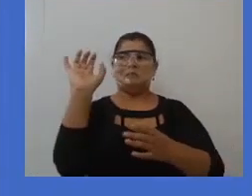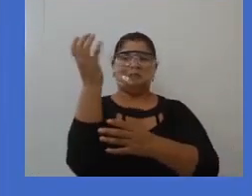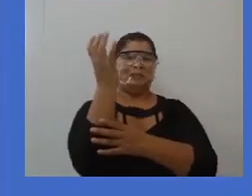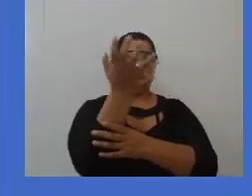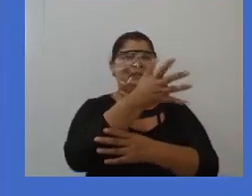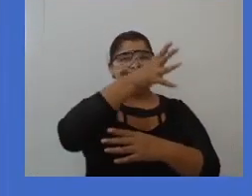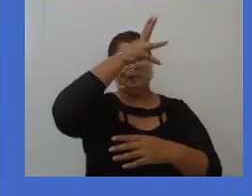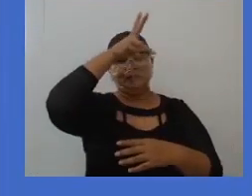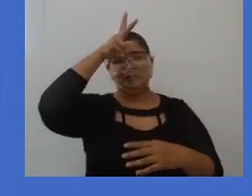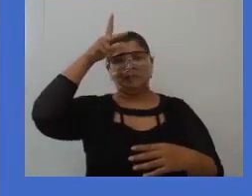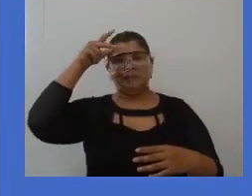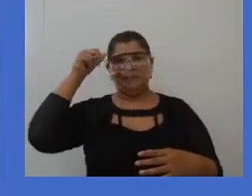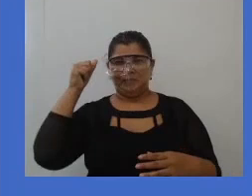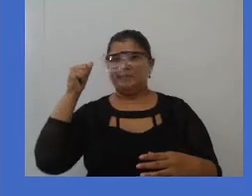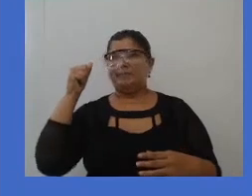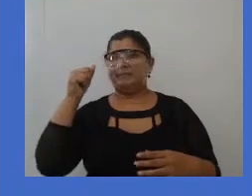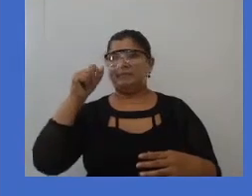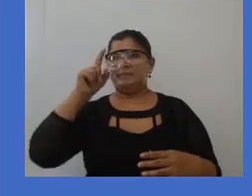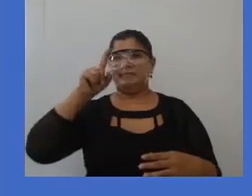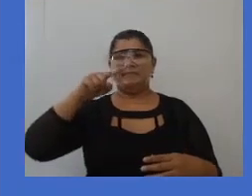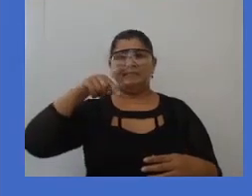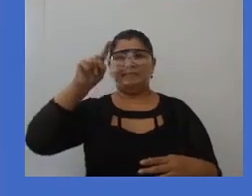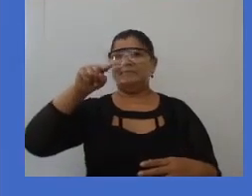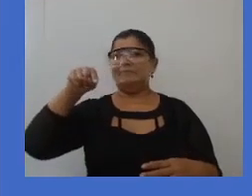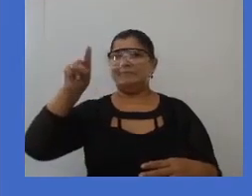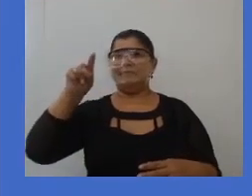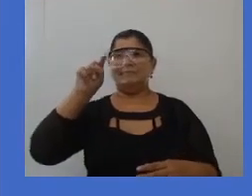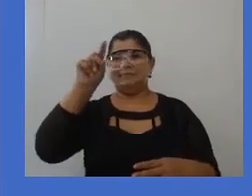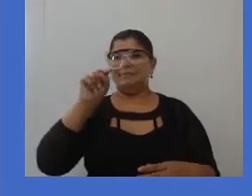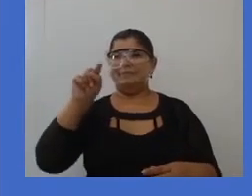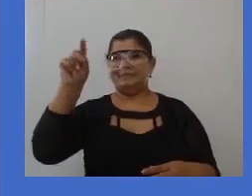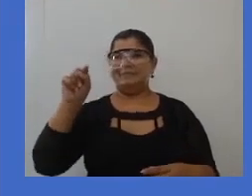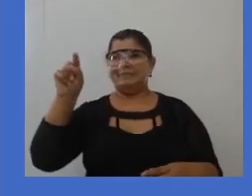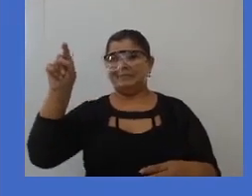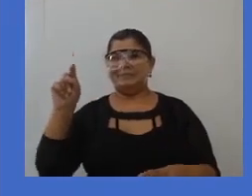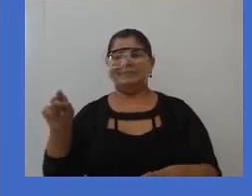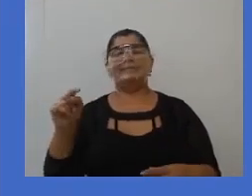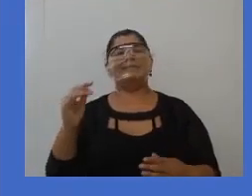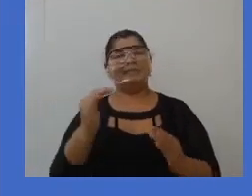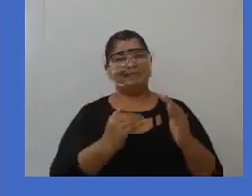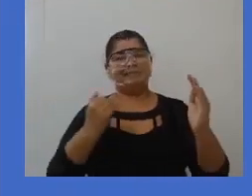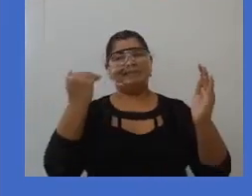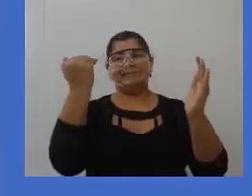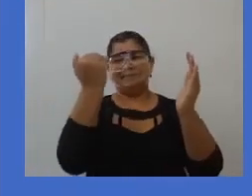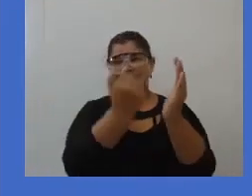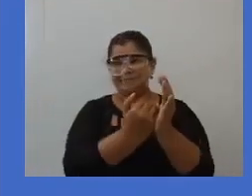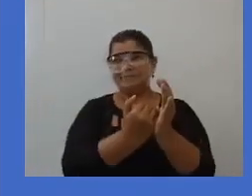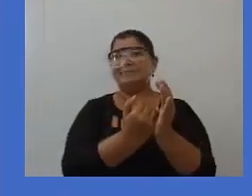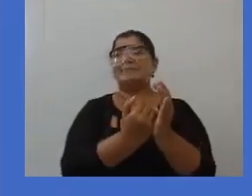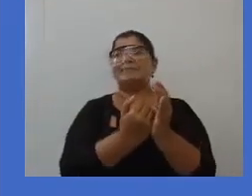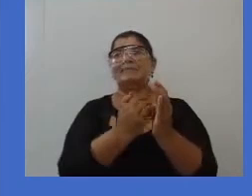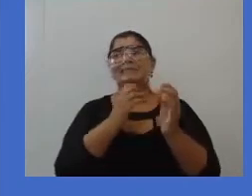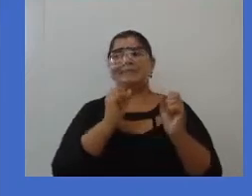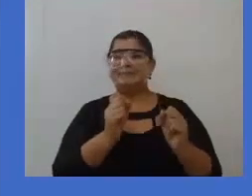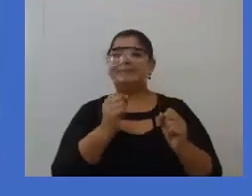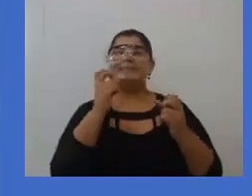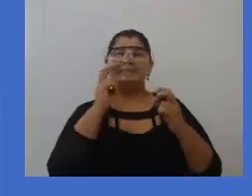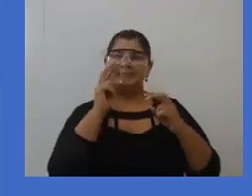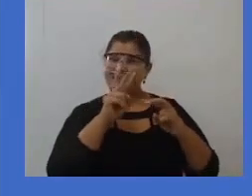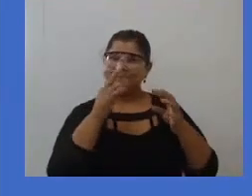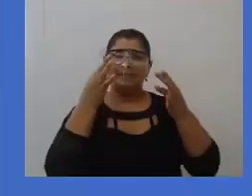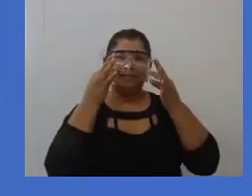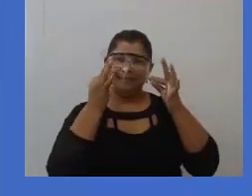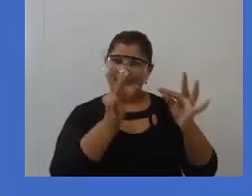amazônica. 4 exclamações. Olha o exagero. O exagero também merece uma